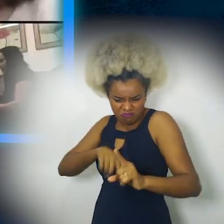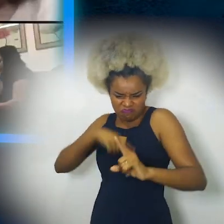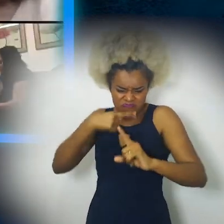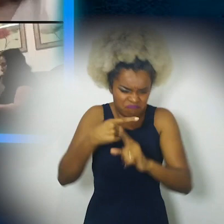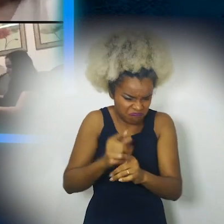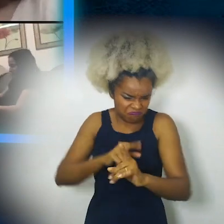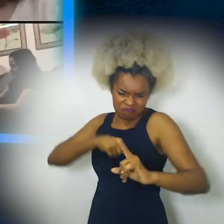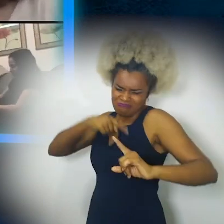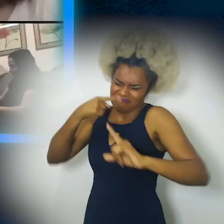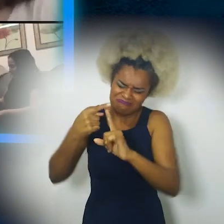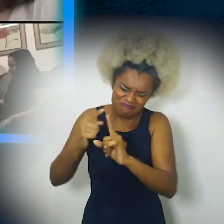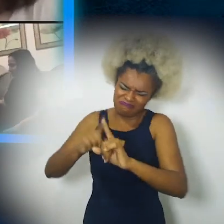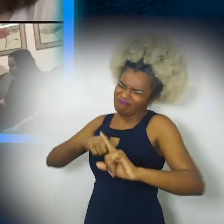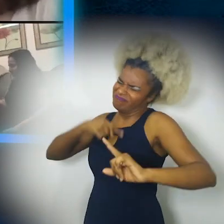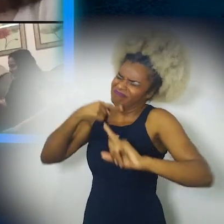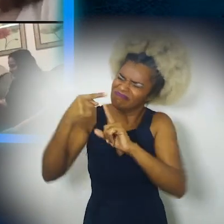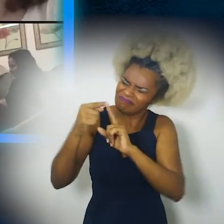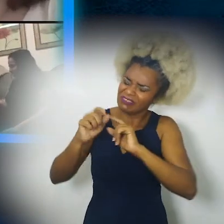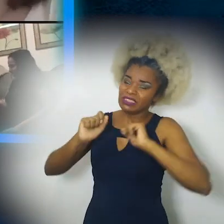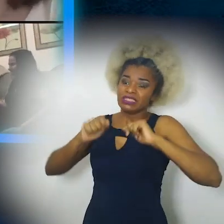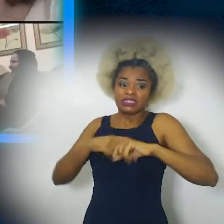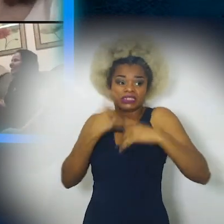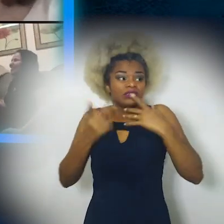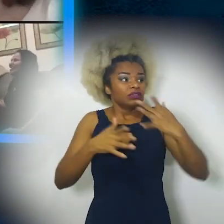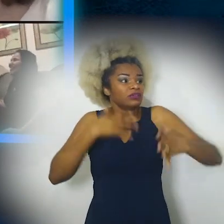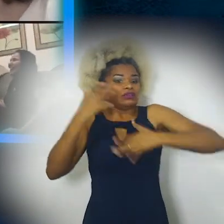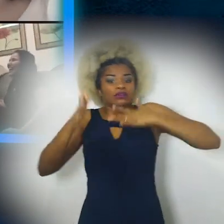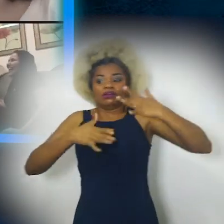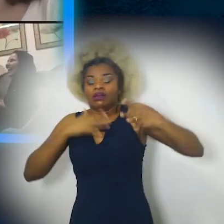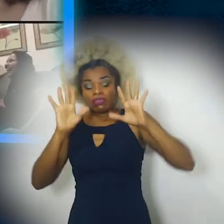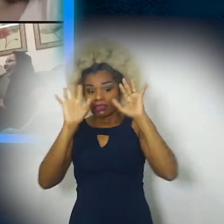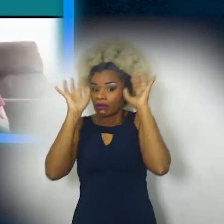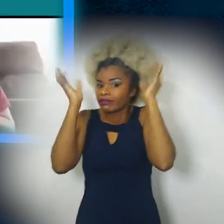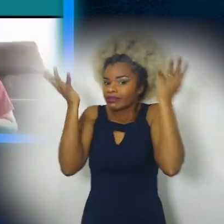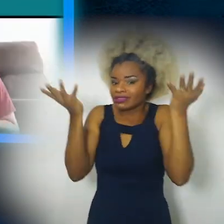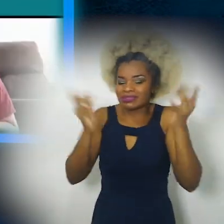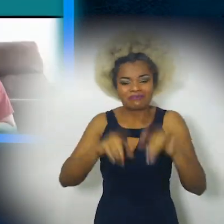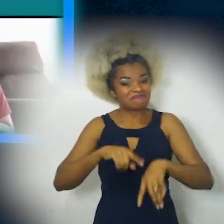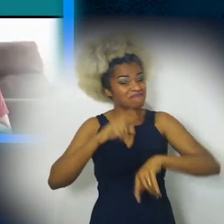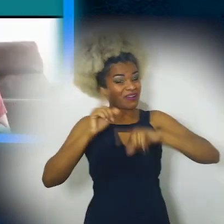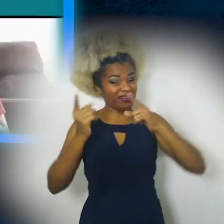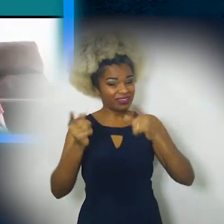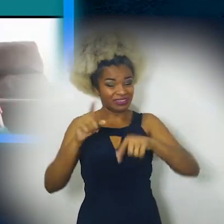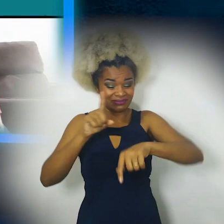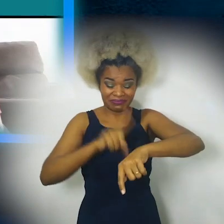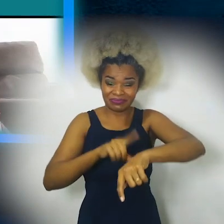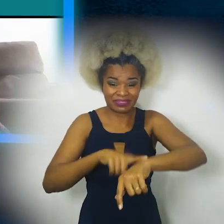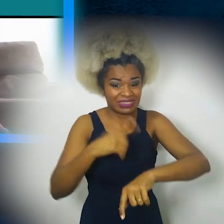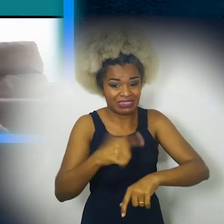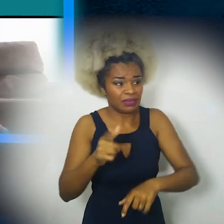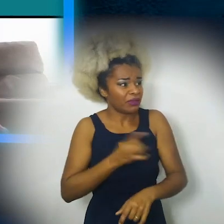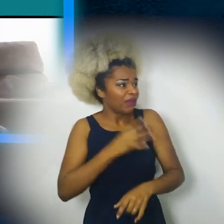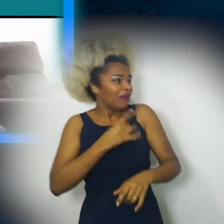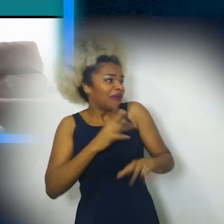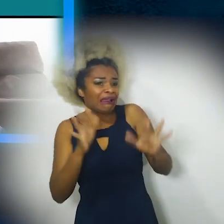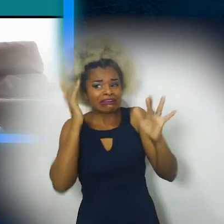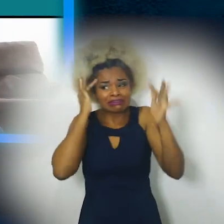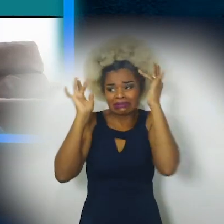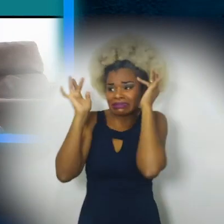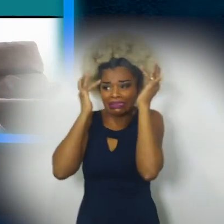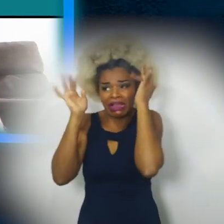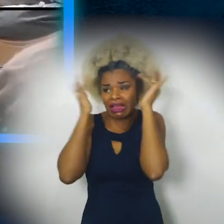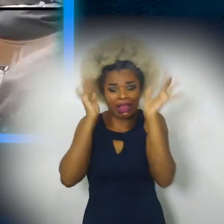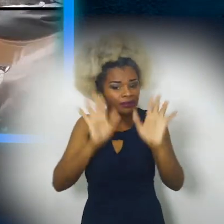muito mais do que a gente esperava. Só não há mais tempo para